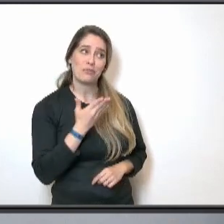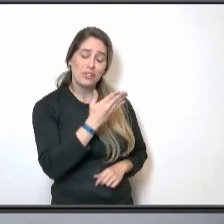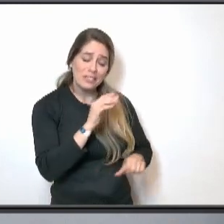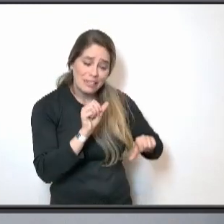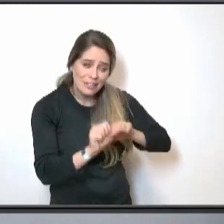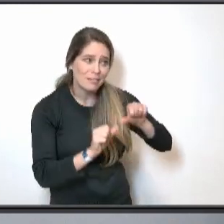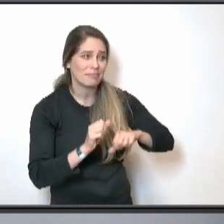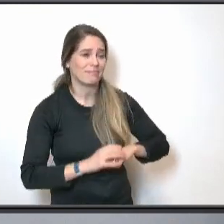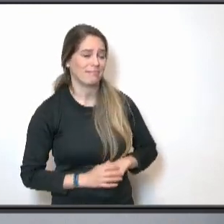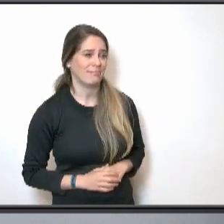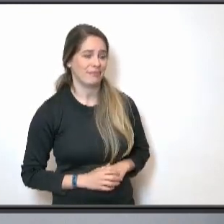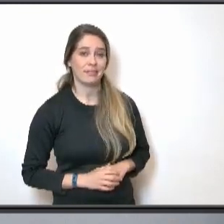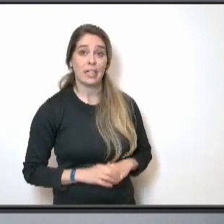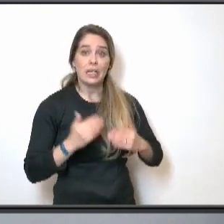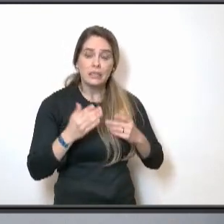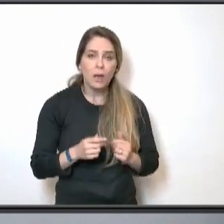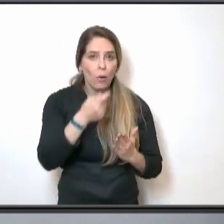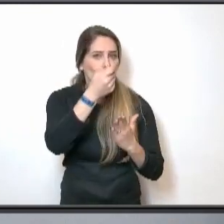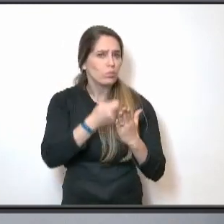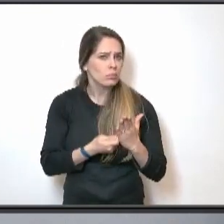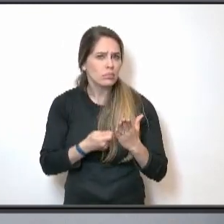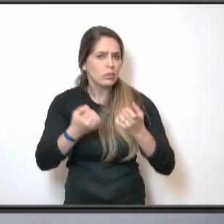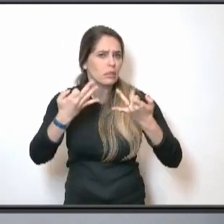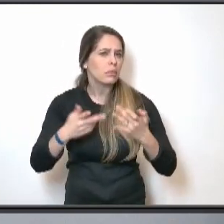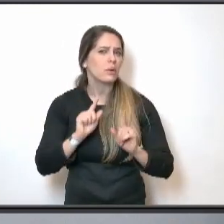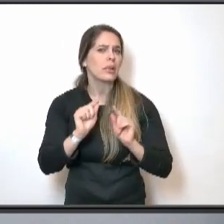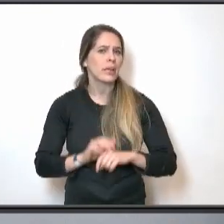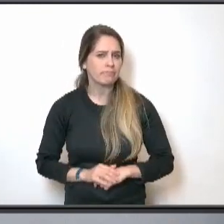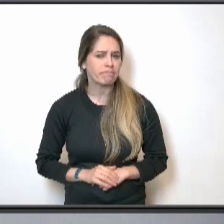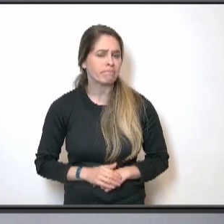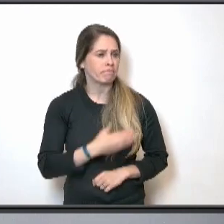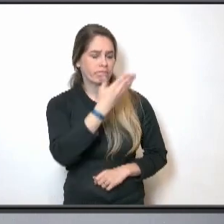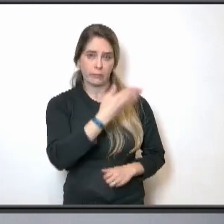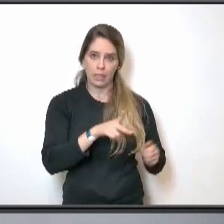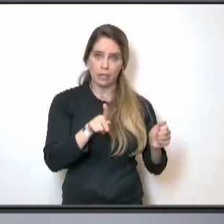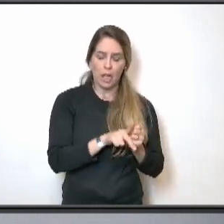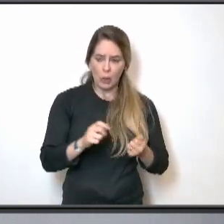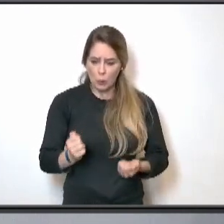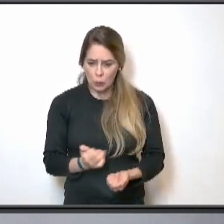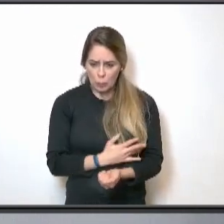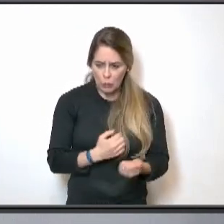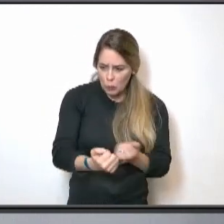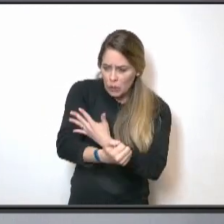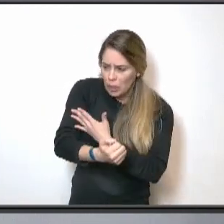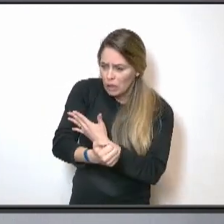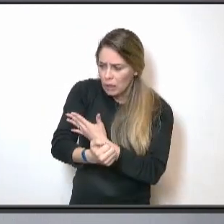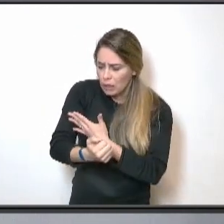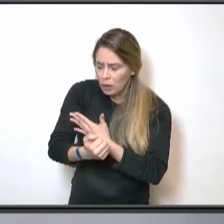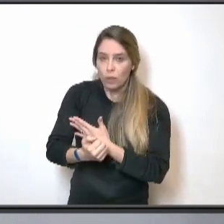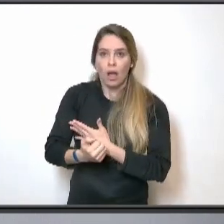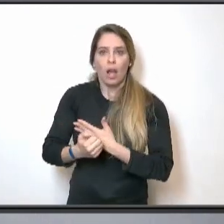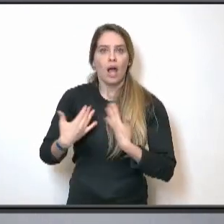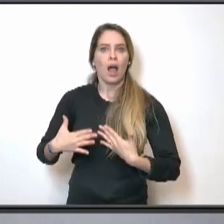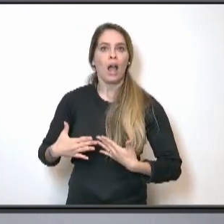você. E aí o texto diz que Pedro, então, tomado de emoção, aí voltou o ímpeto de Pedro.